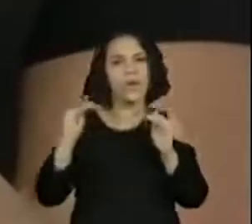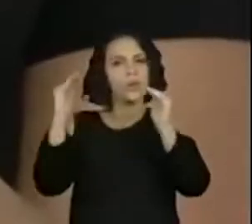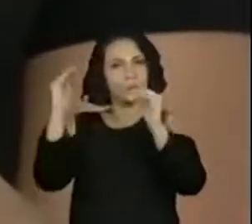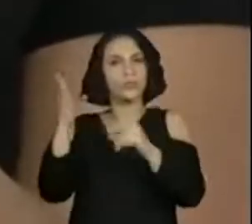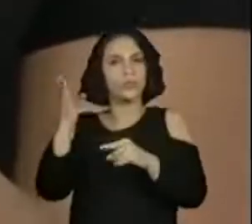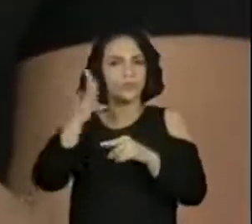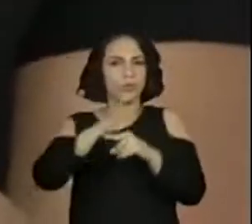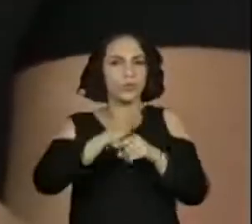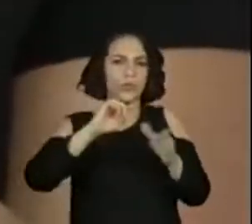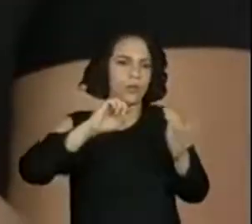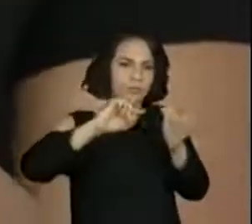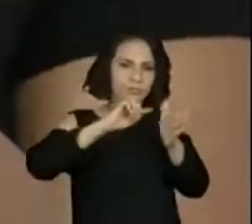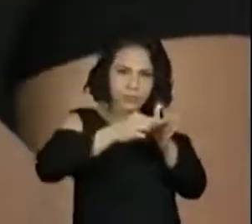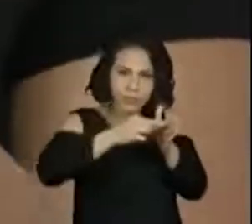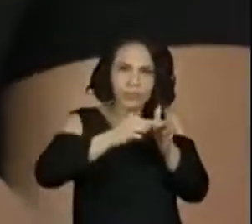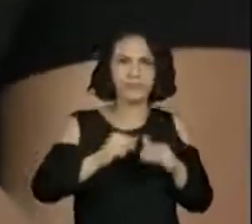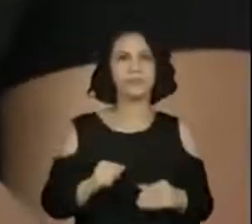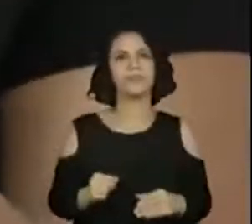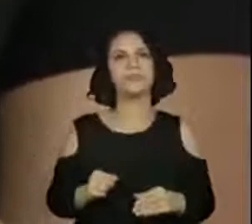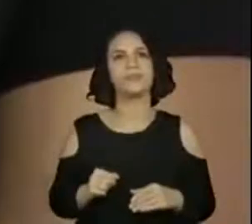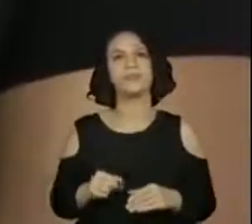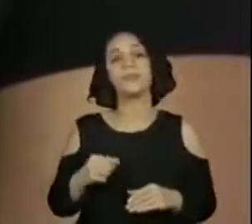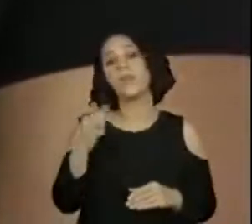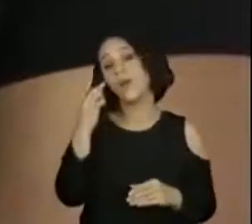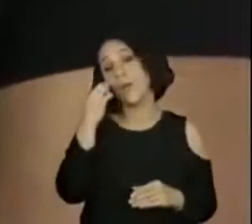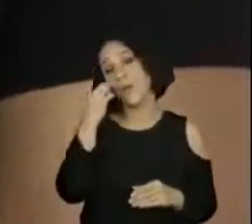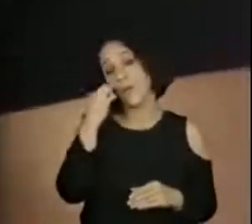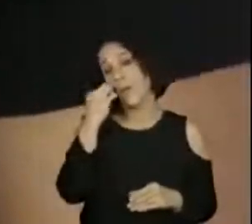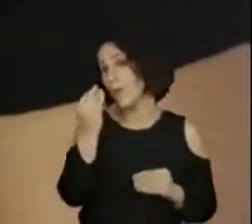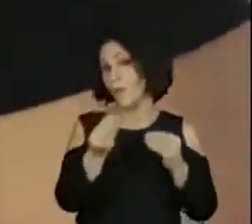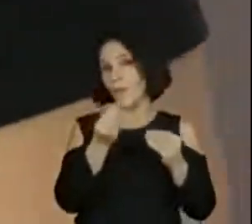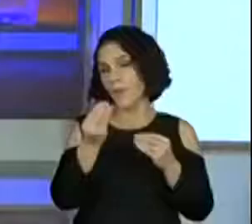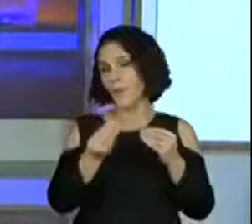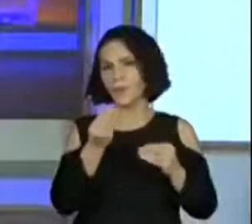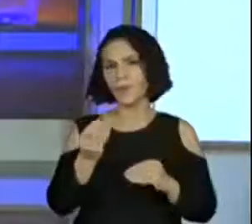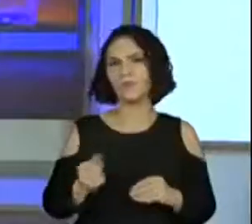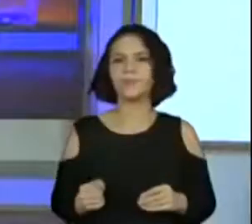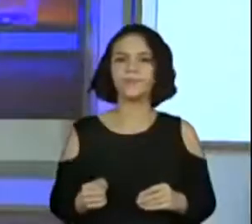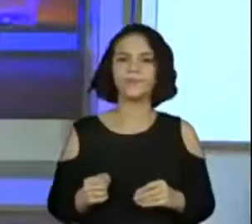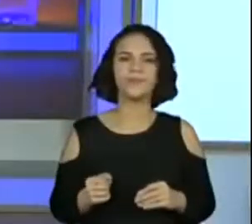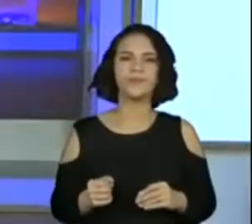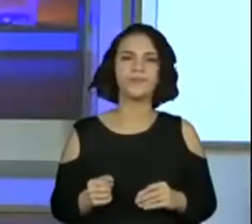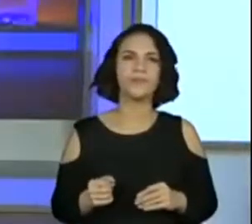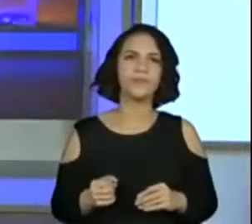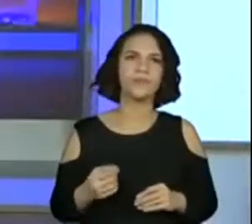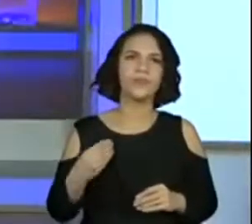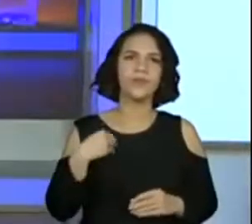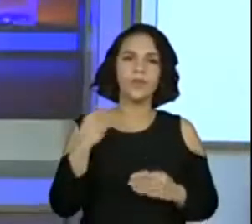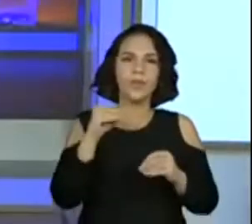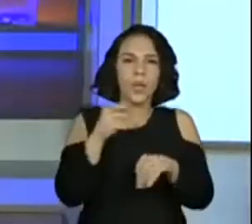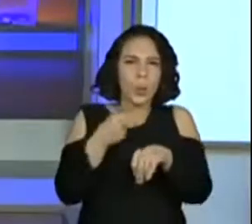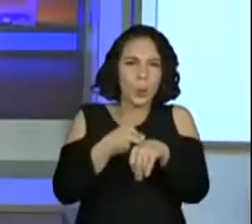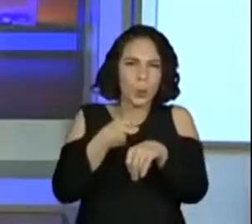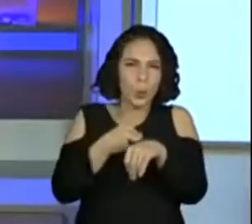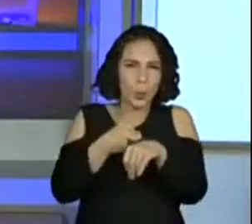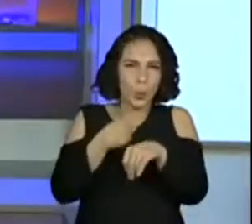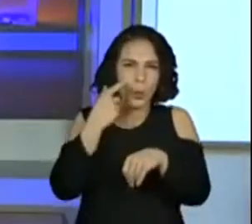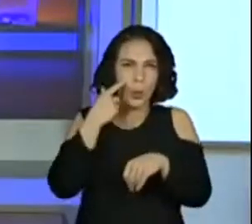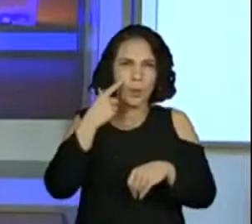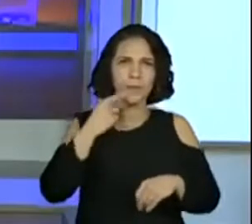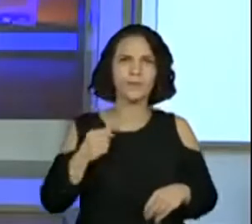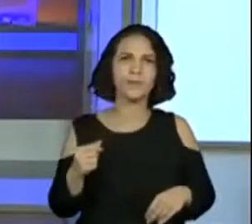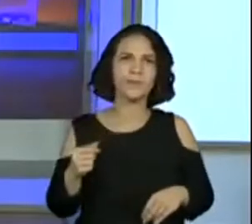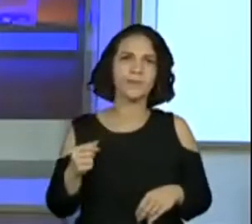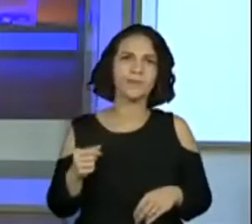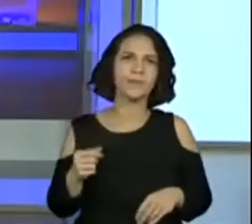adulto. Aqui a gente vai posicionar da seguinte forma. A Pro vai colocar um reforcinho só porque